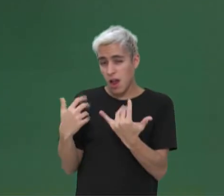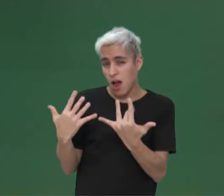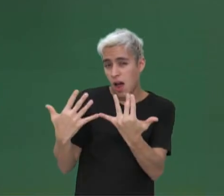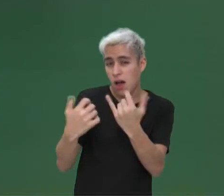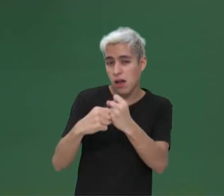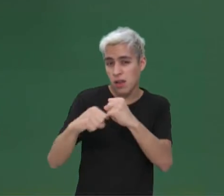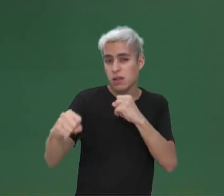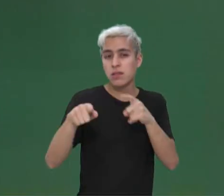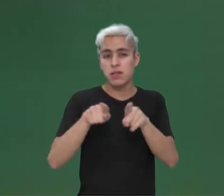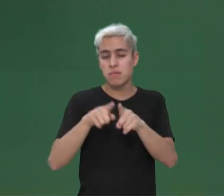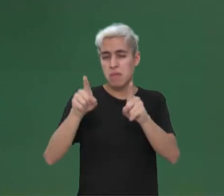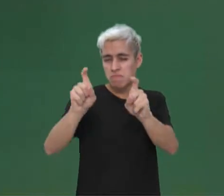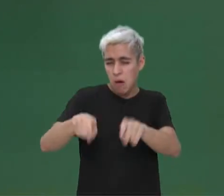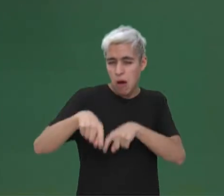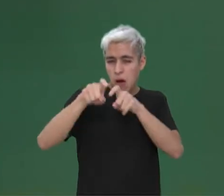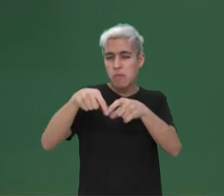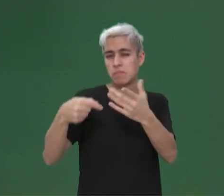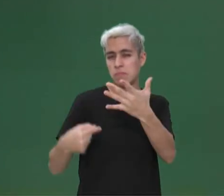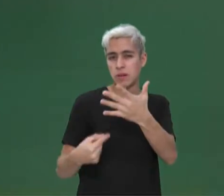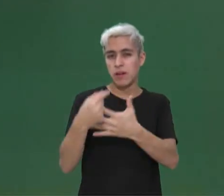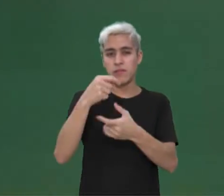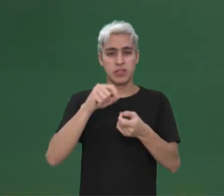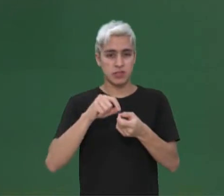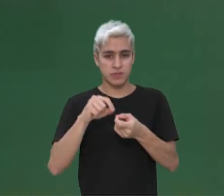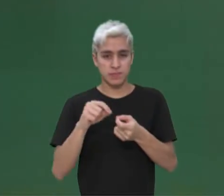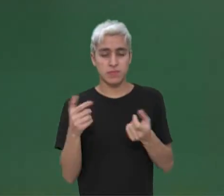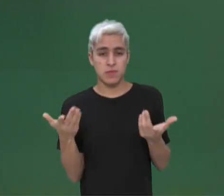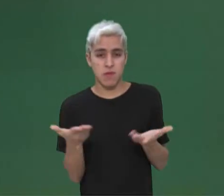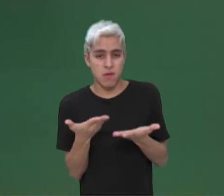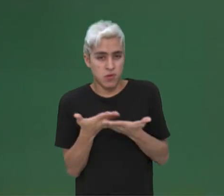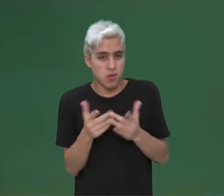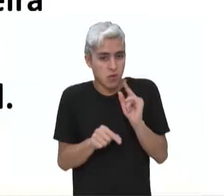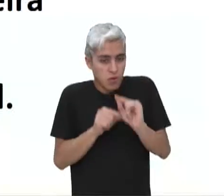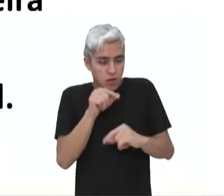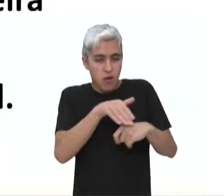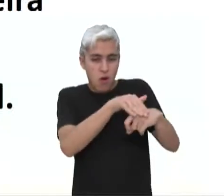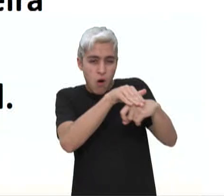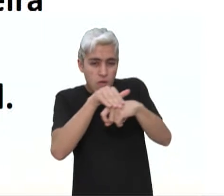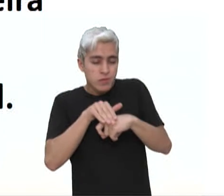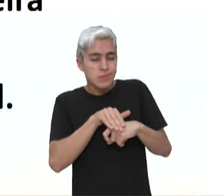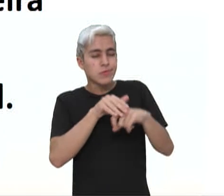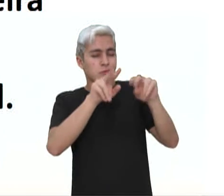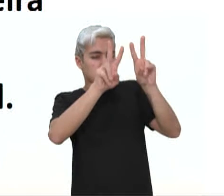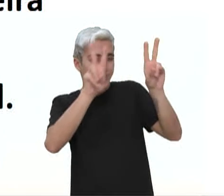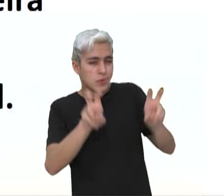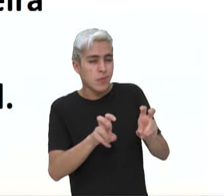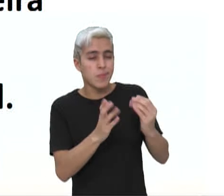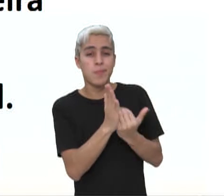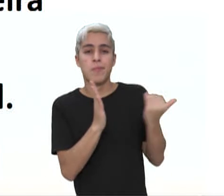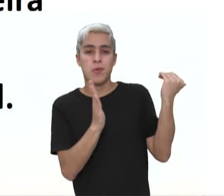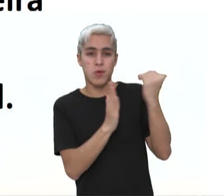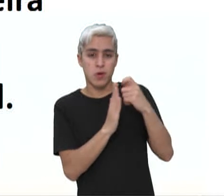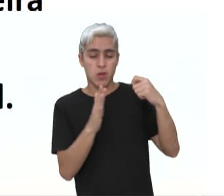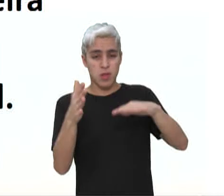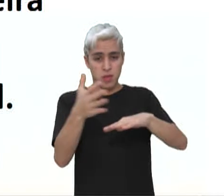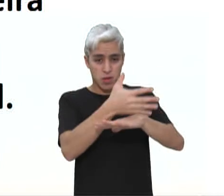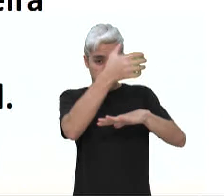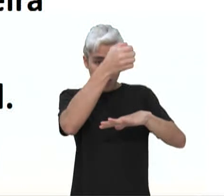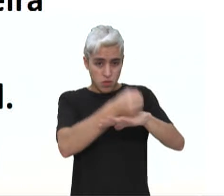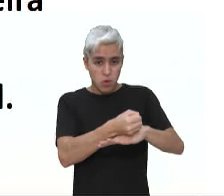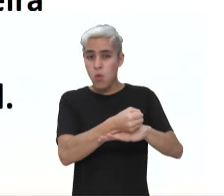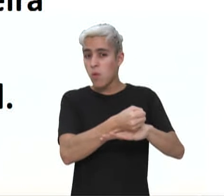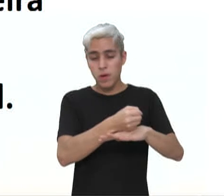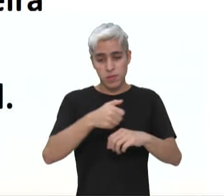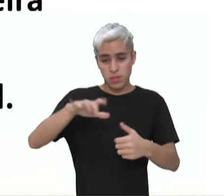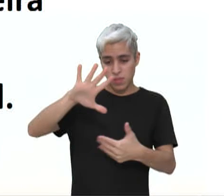produção agrícola. Galera, na aula de hoje nós conversamos bastante sobre colonização da